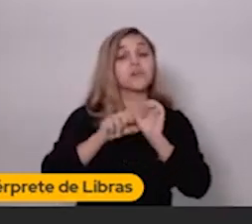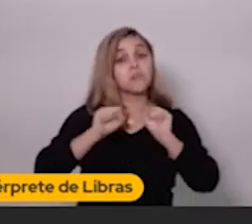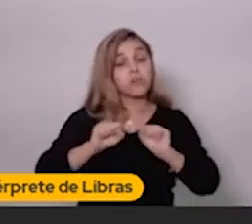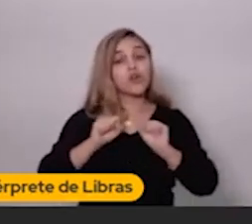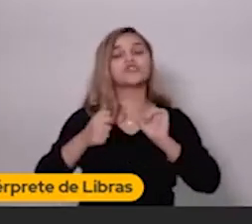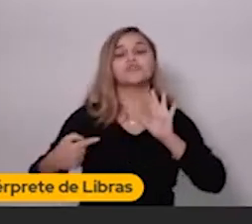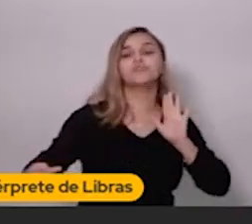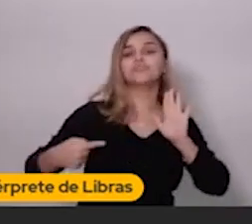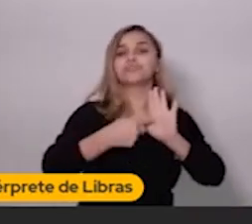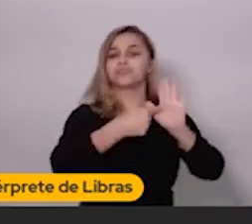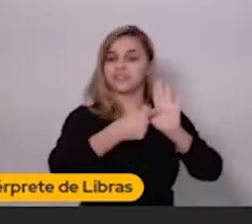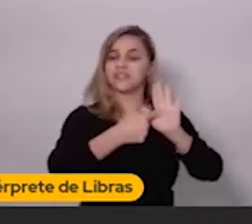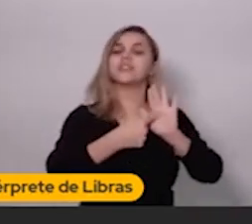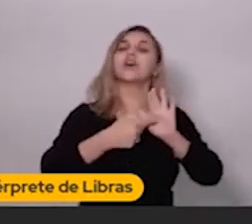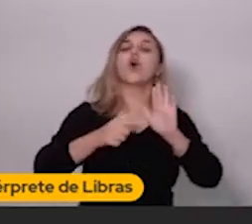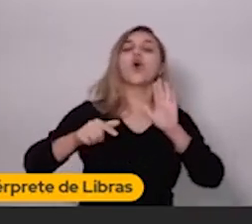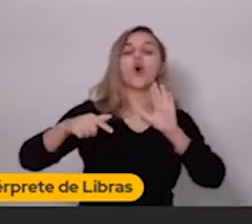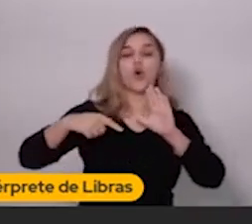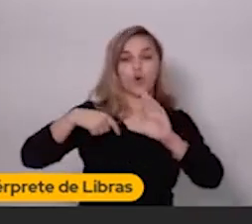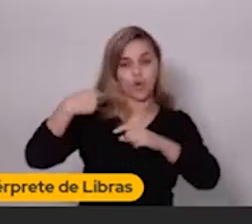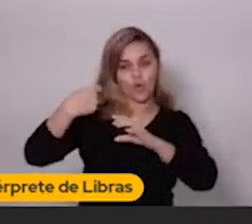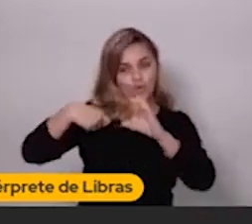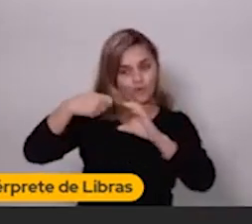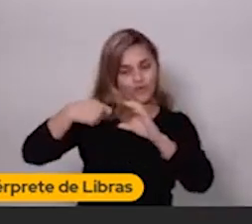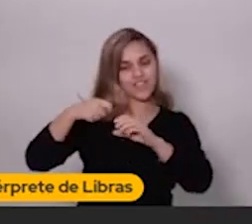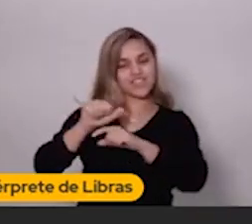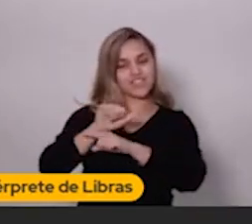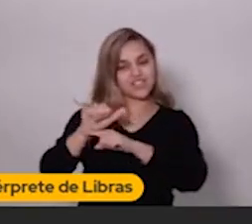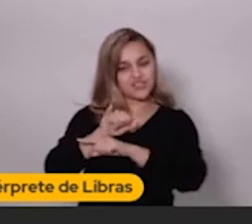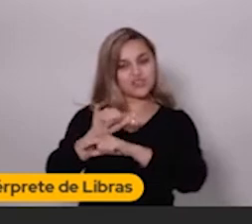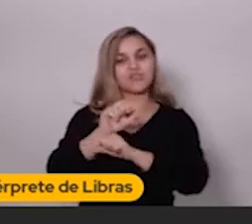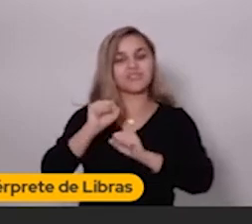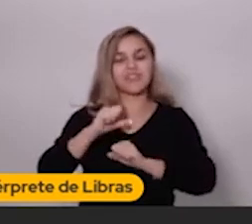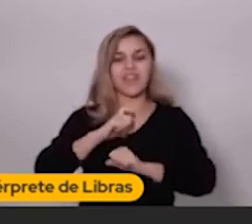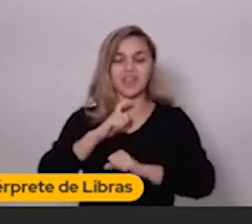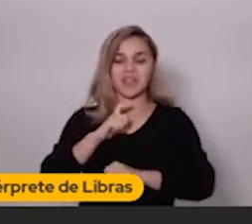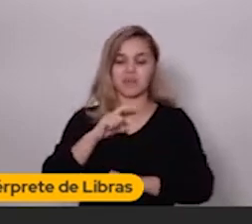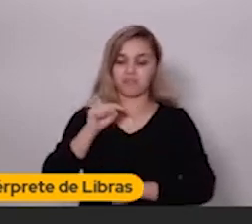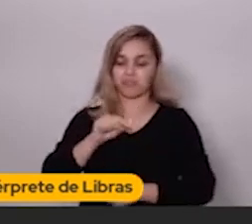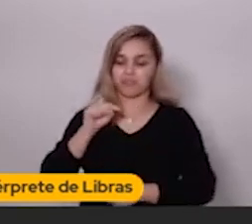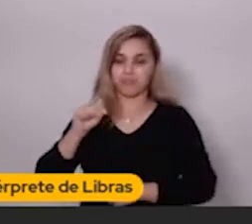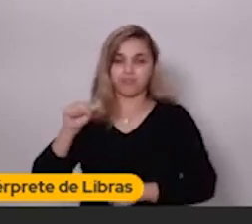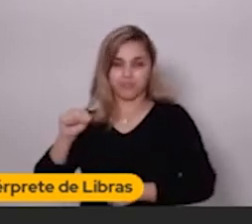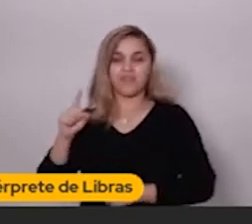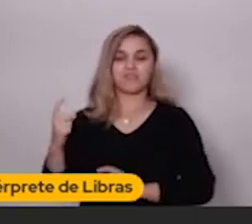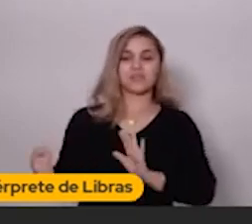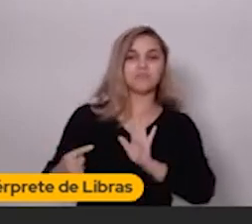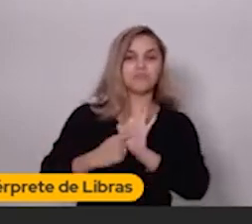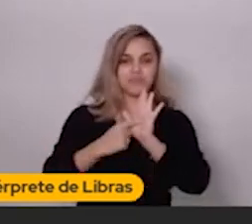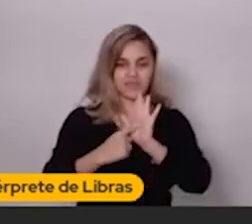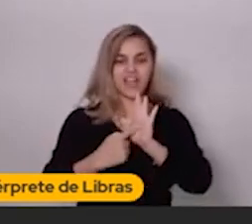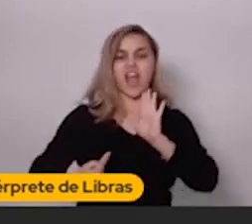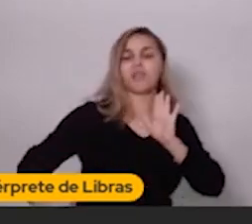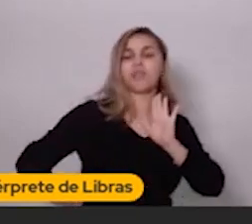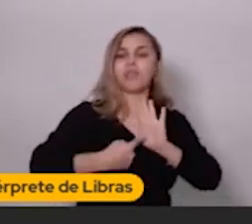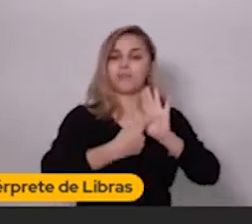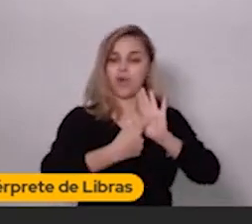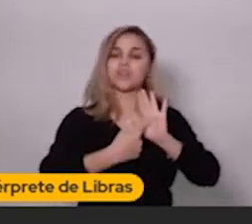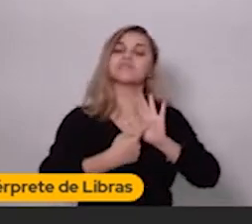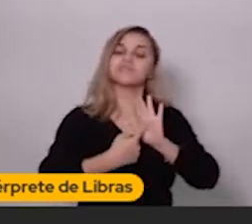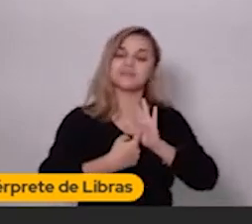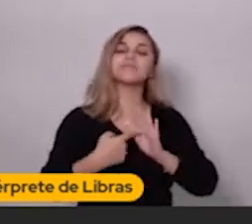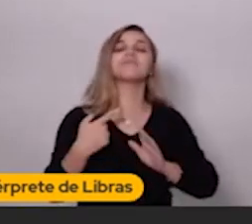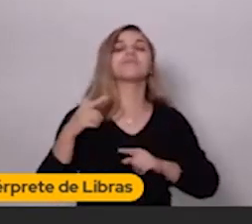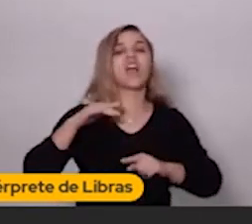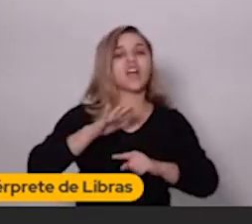denunciar cada vídeo, né? Tem um botãozinho de 3 pontinhos que aparece embaixo de cada vídeo. Vocês conseguem denunciar para ajudar o nosso